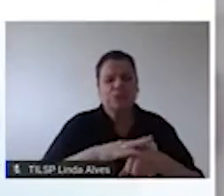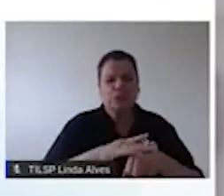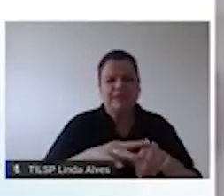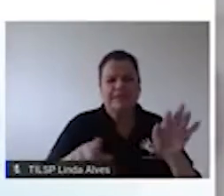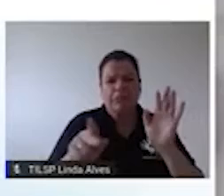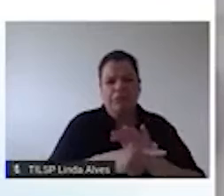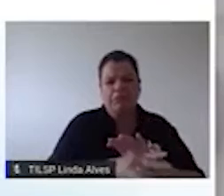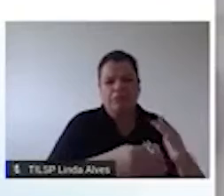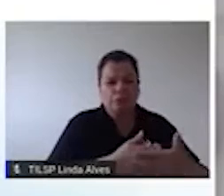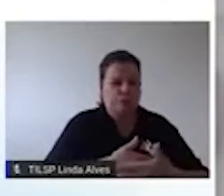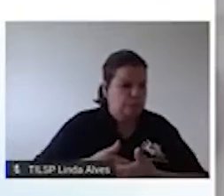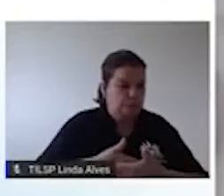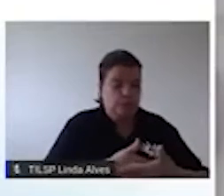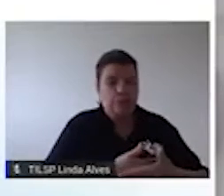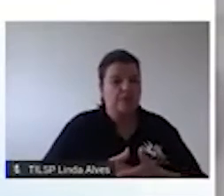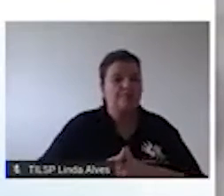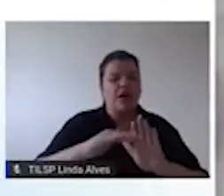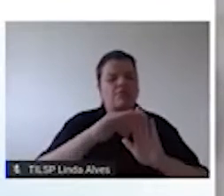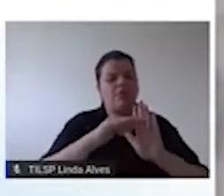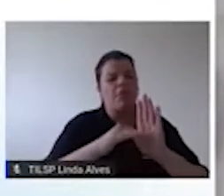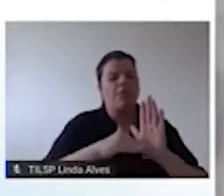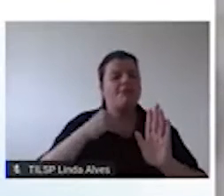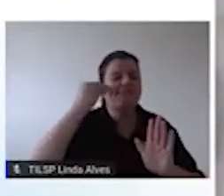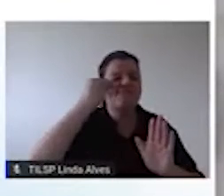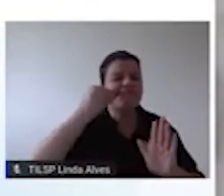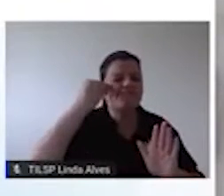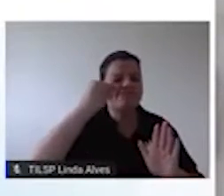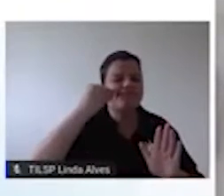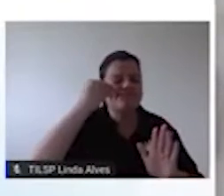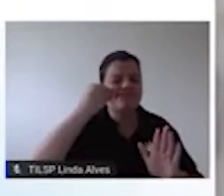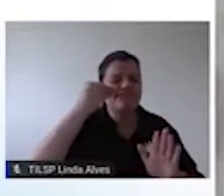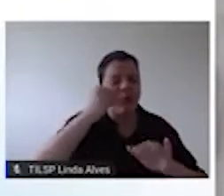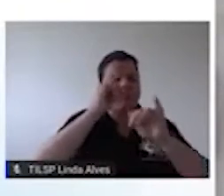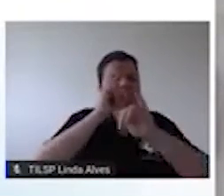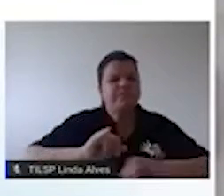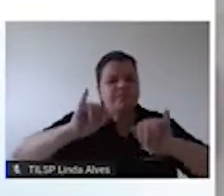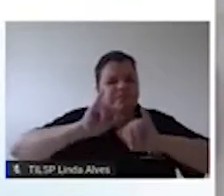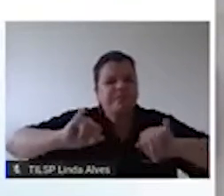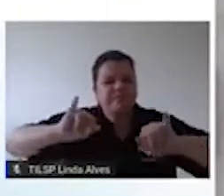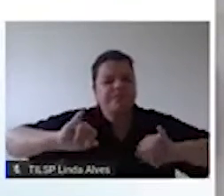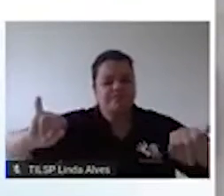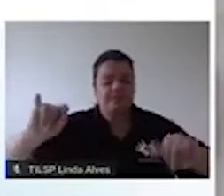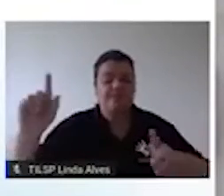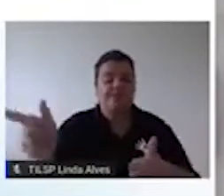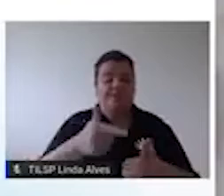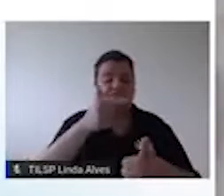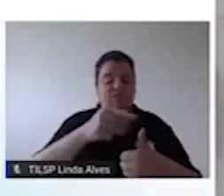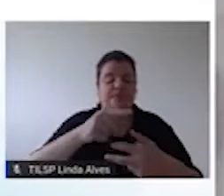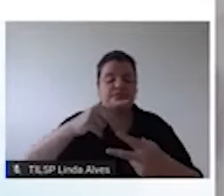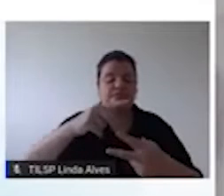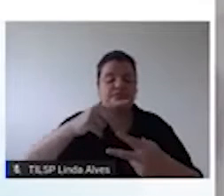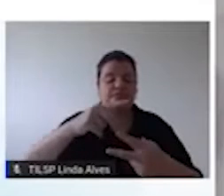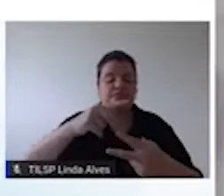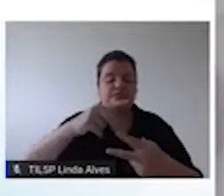é um programa que tem uma enorme experiência na condução de campanhas nacionais. Esse é um vértice. Não é? O outro